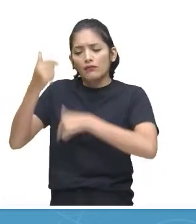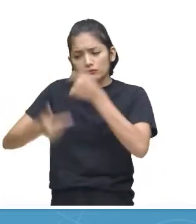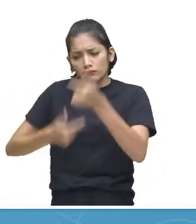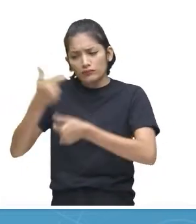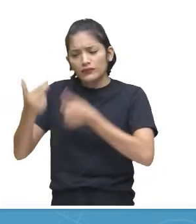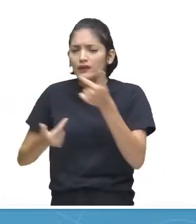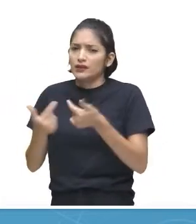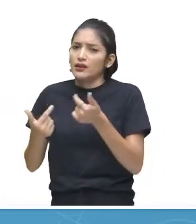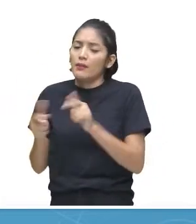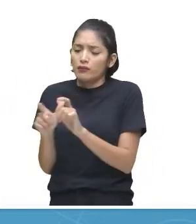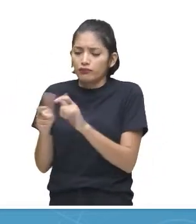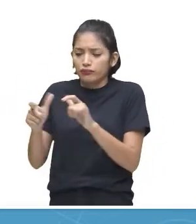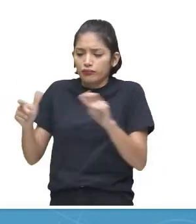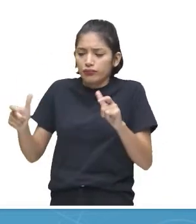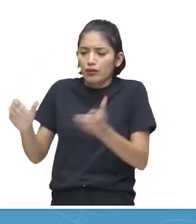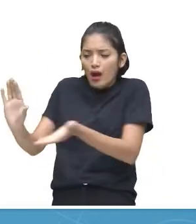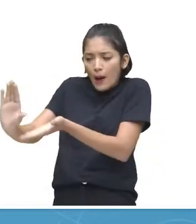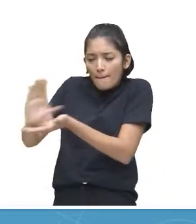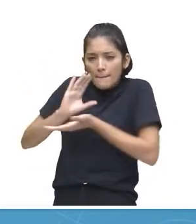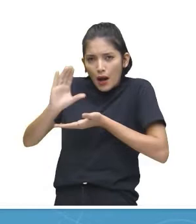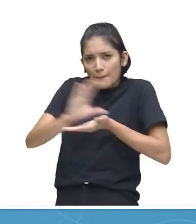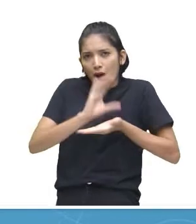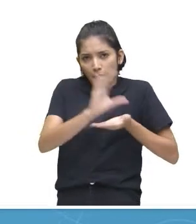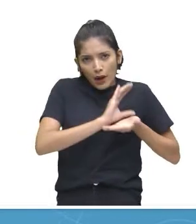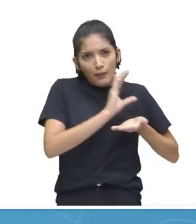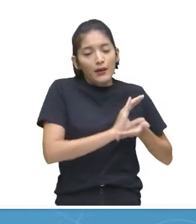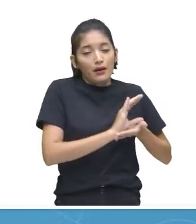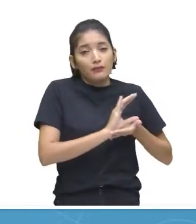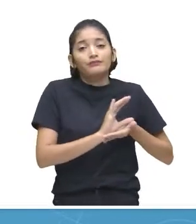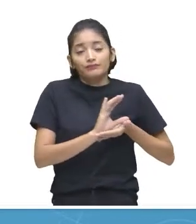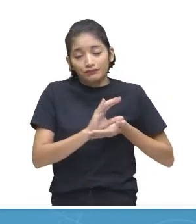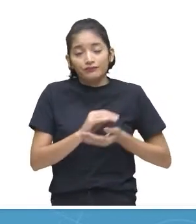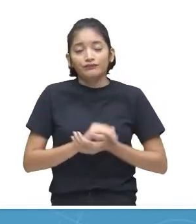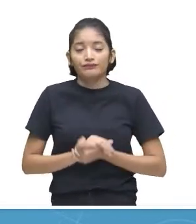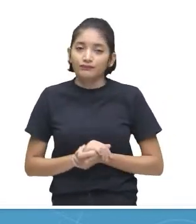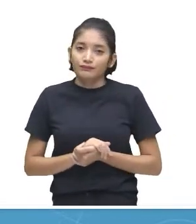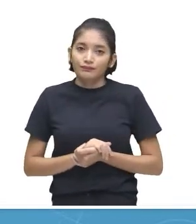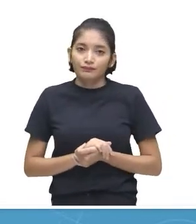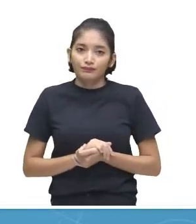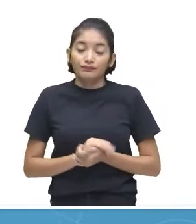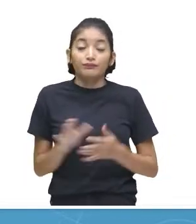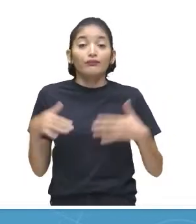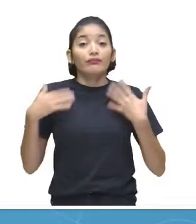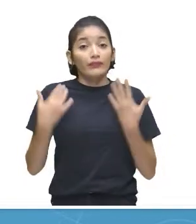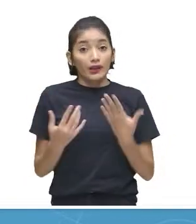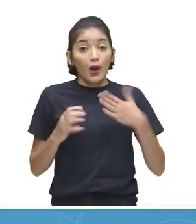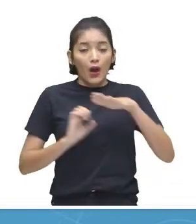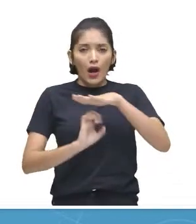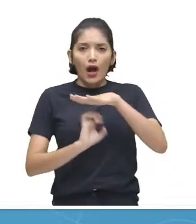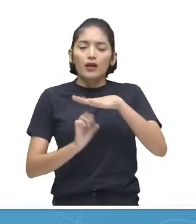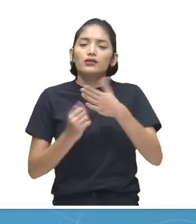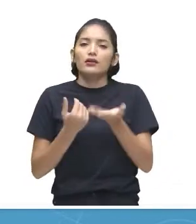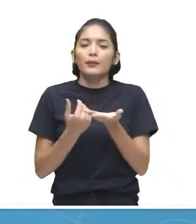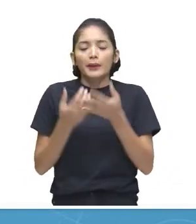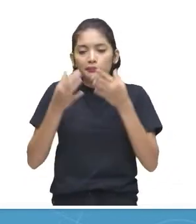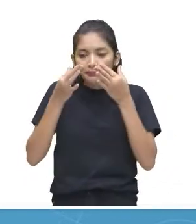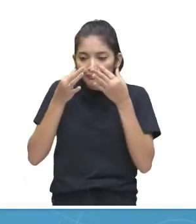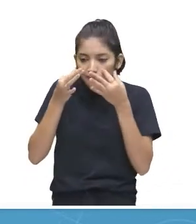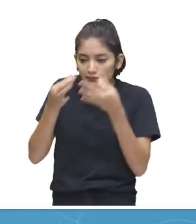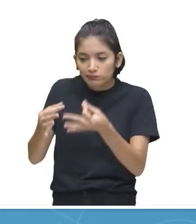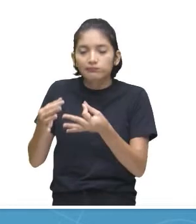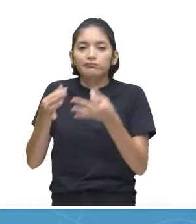industrialmente, maior era o meu retorno, né, financeiro. Então, maior era o meu lucro. E as empresas já começaram a prestar atenção, as